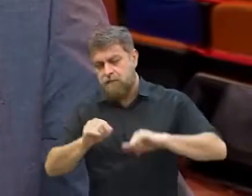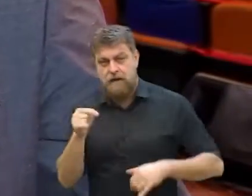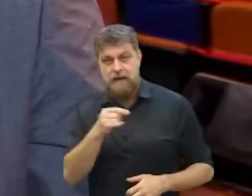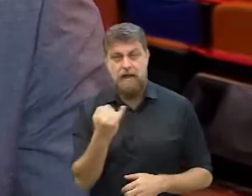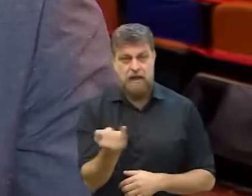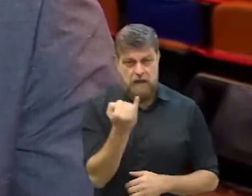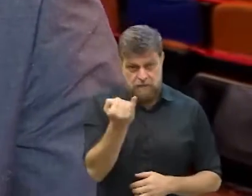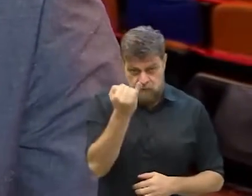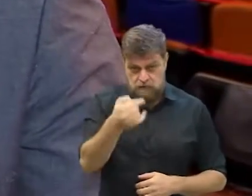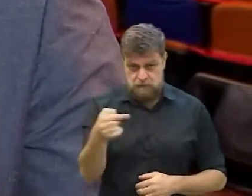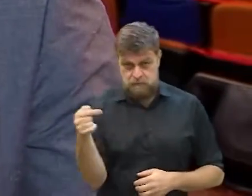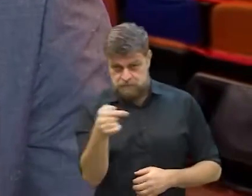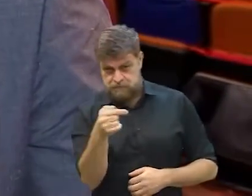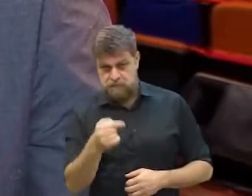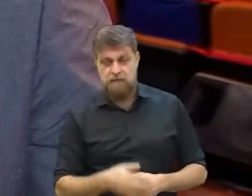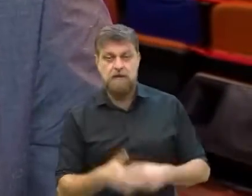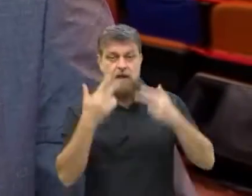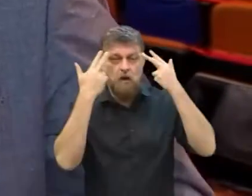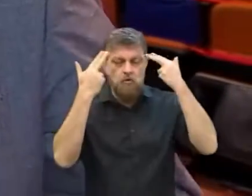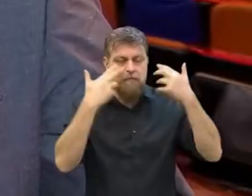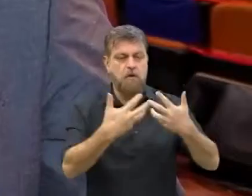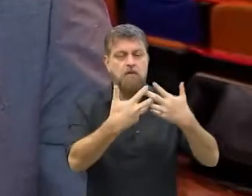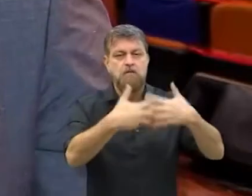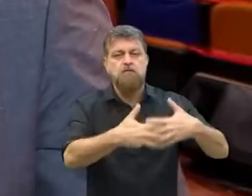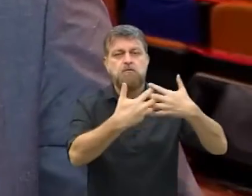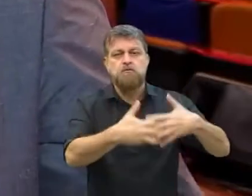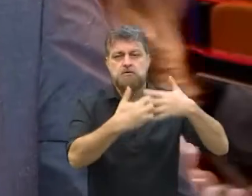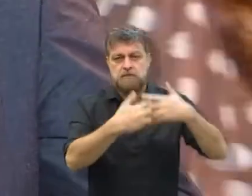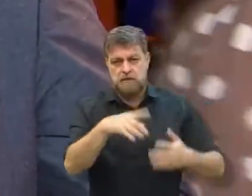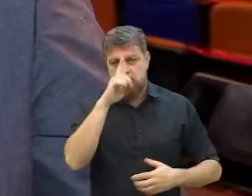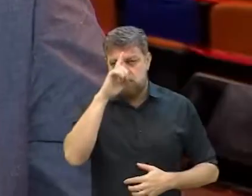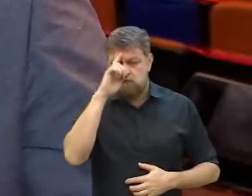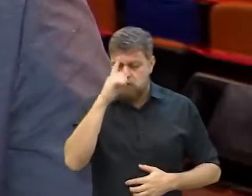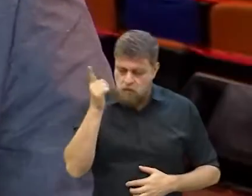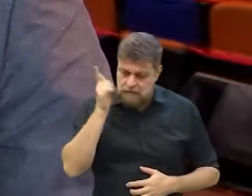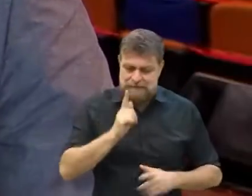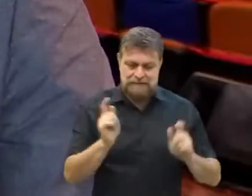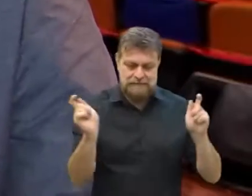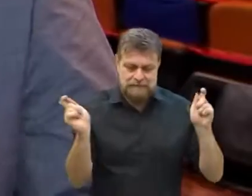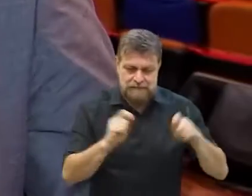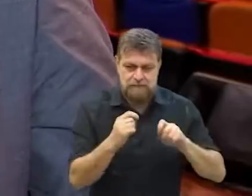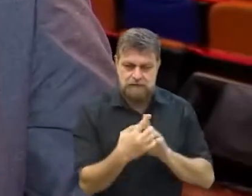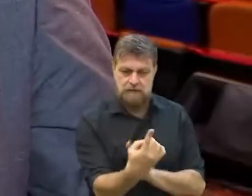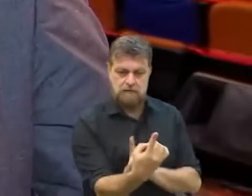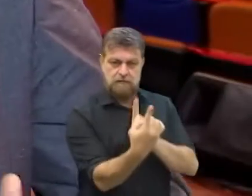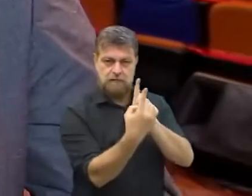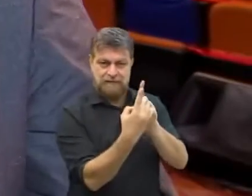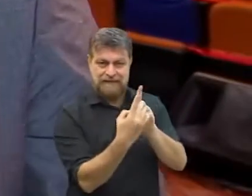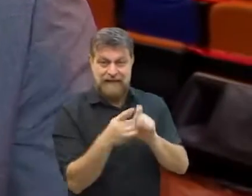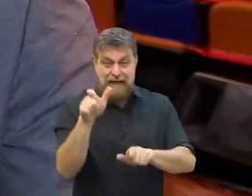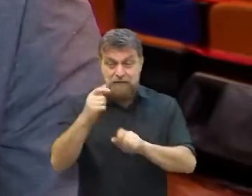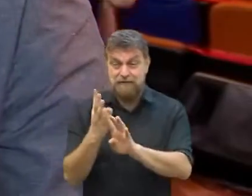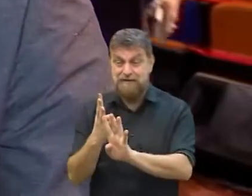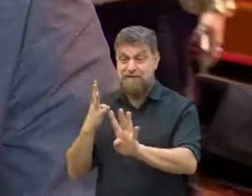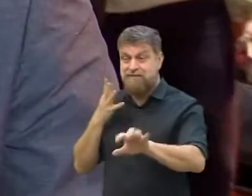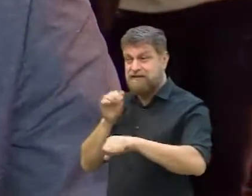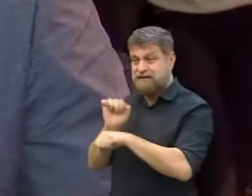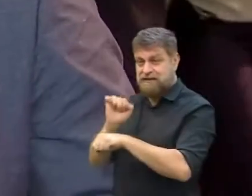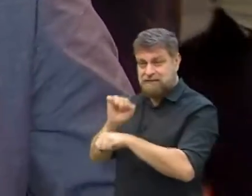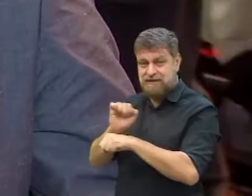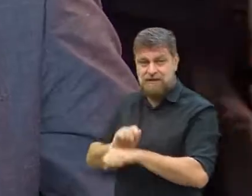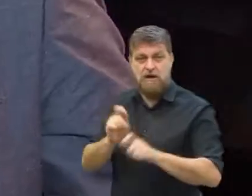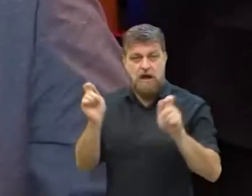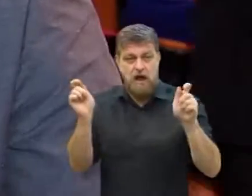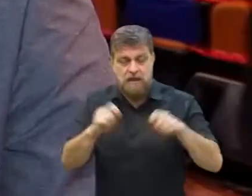essa retomada, né, da normalidade, que os hospitais consigam, de alguma forma, atender aquela demanda